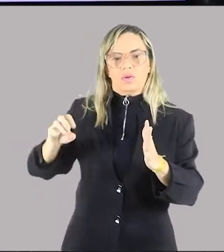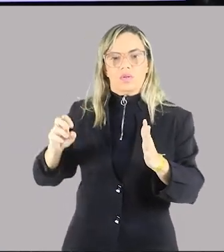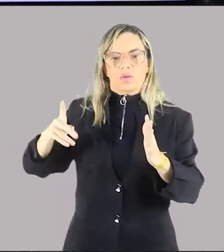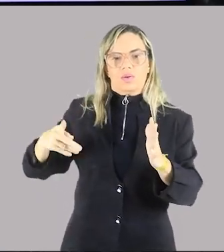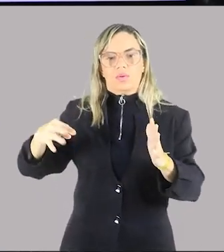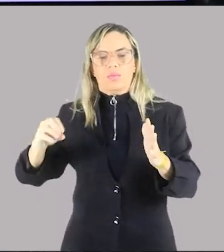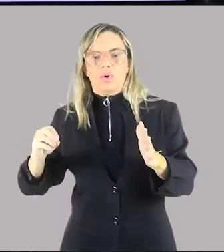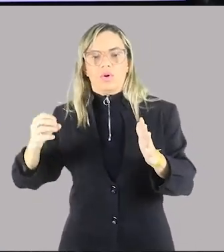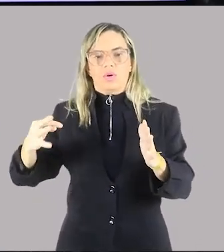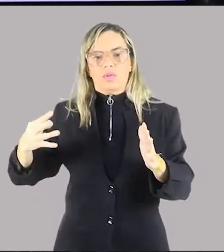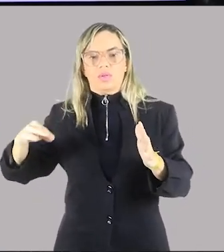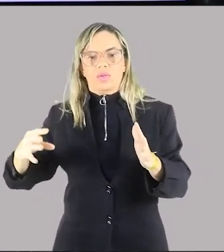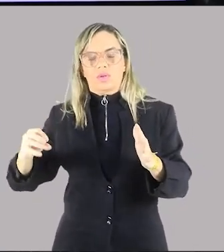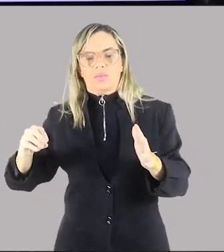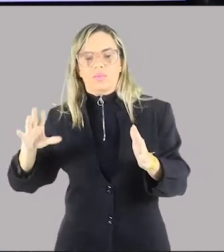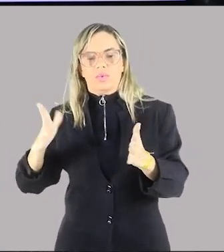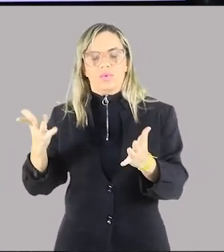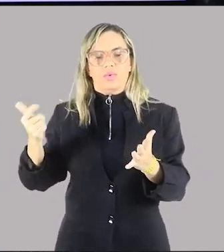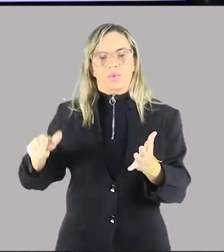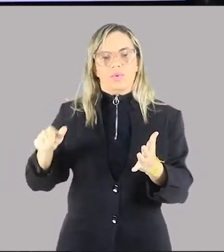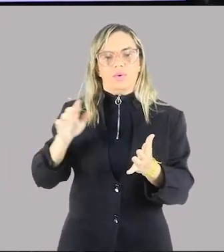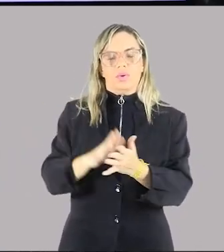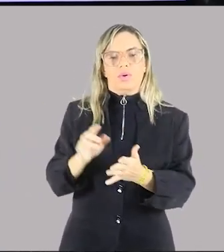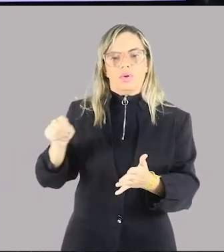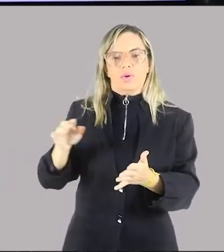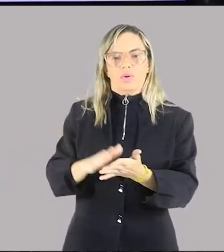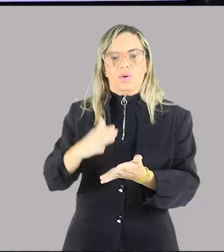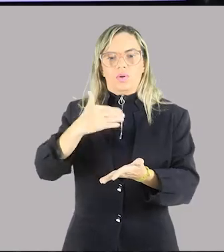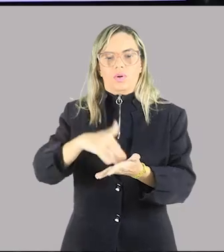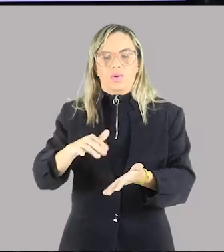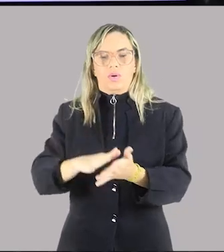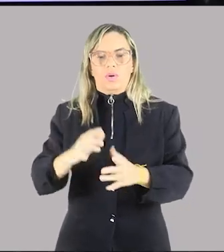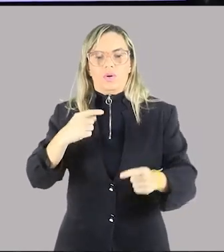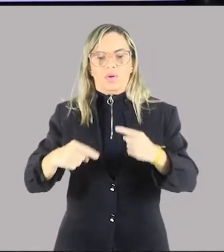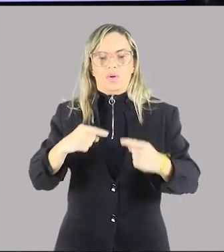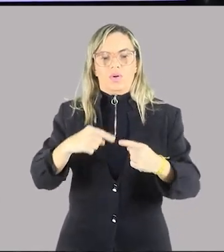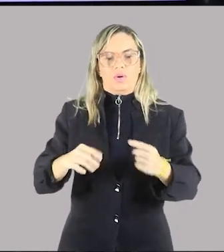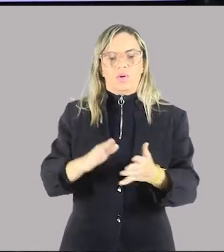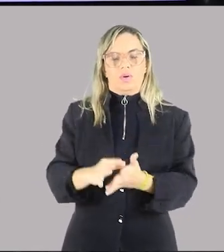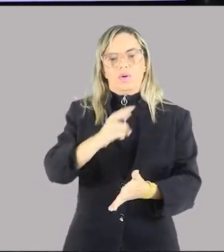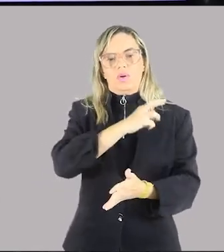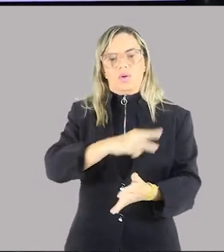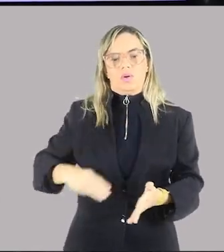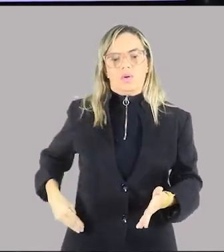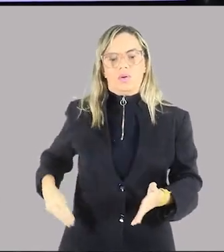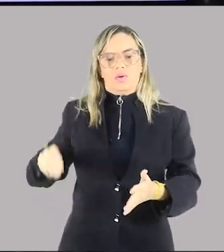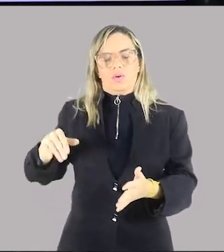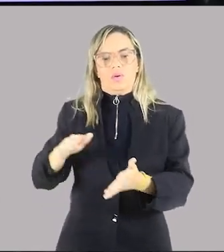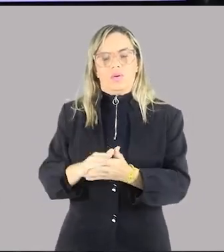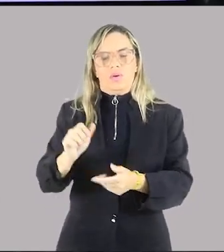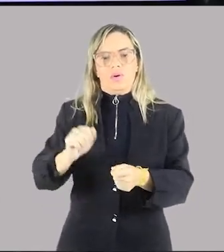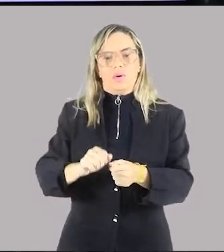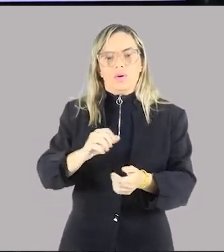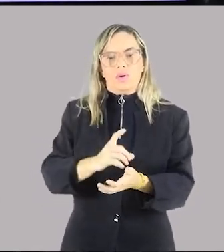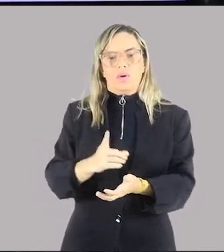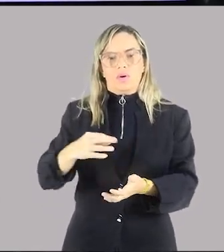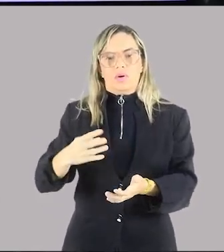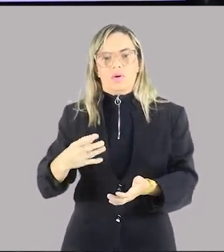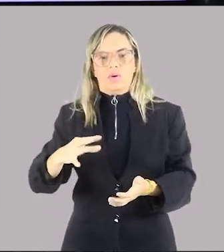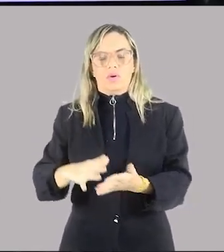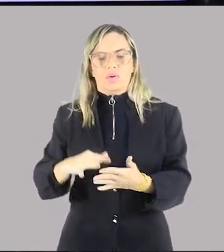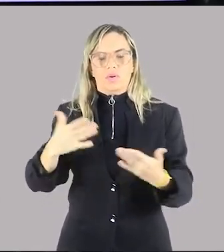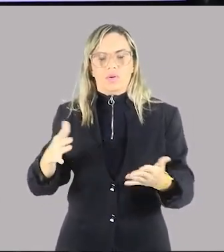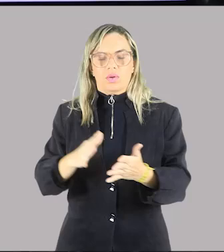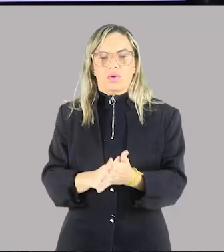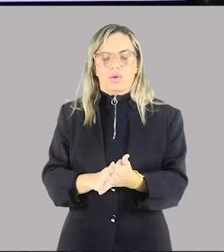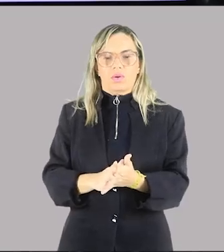percebemos, por exemplo, que quanto a agentes políticos, secretários, ministros que agem por delegação, não se pode apontar nepotismo,